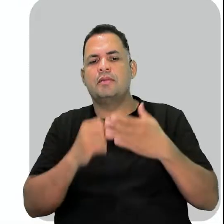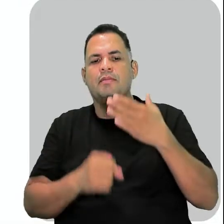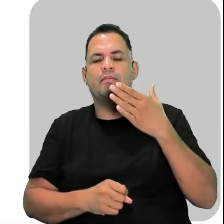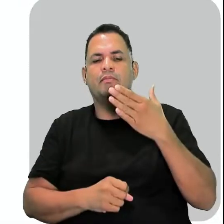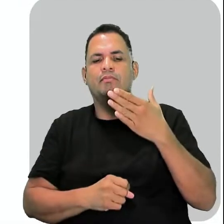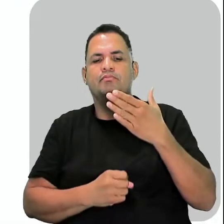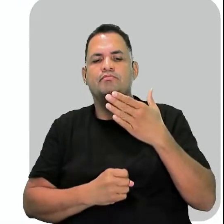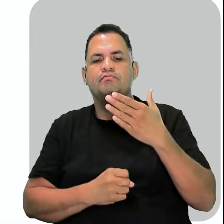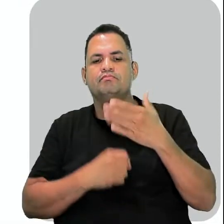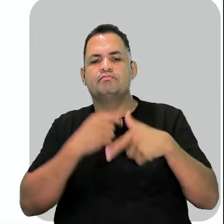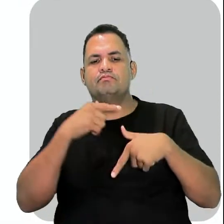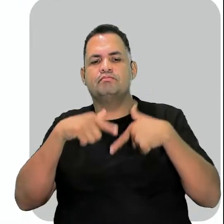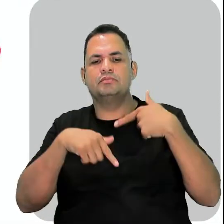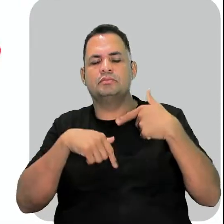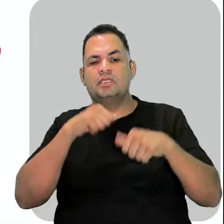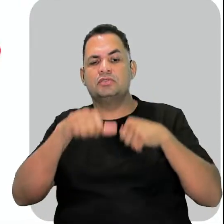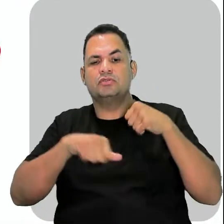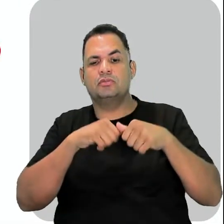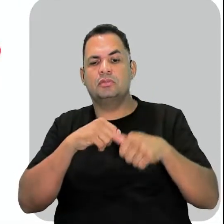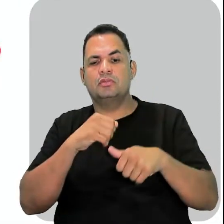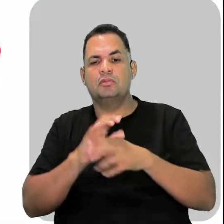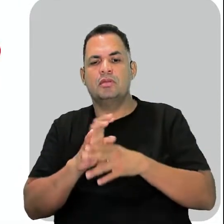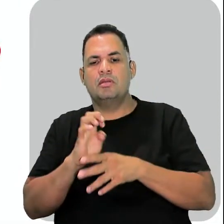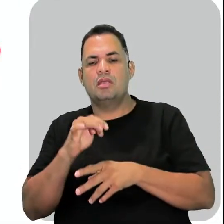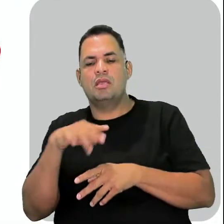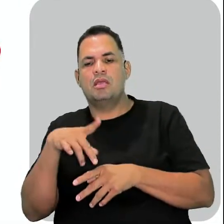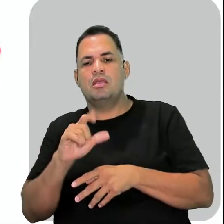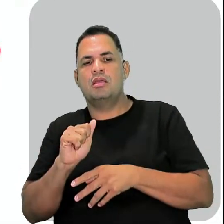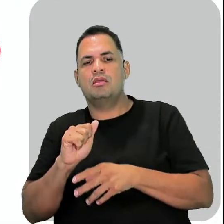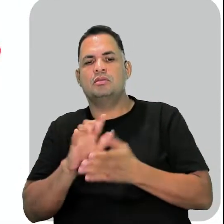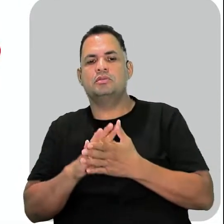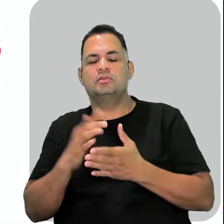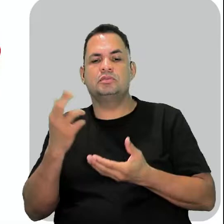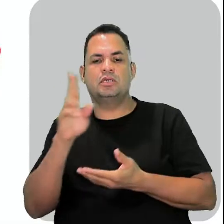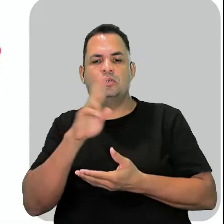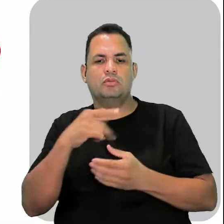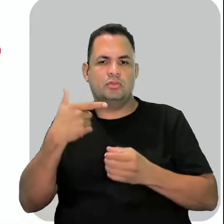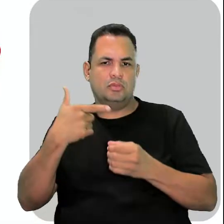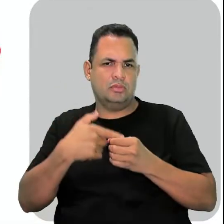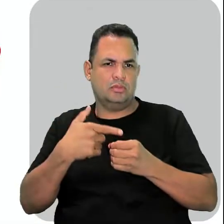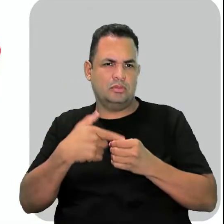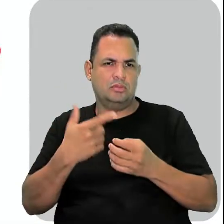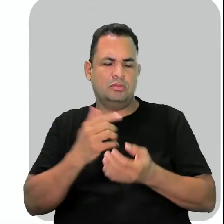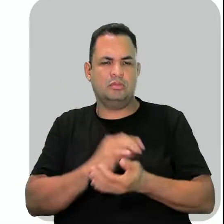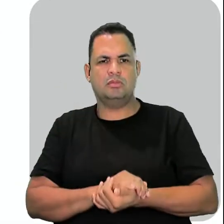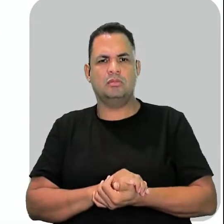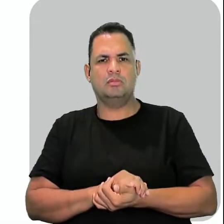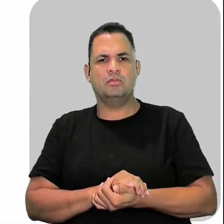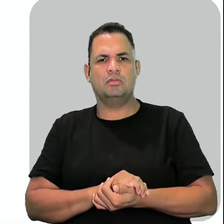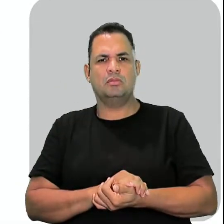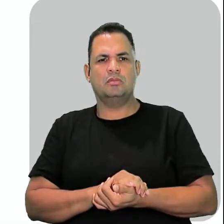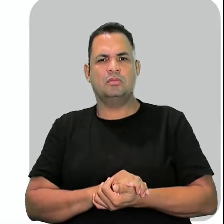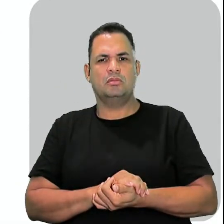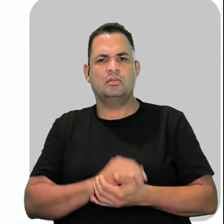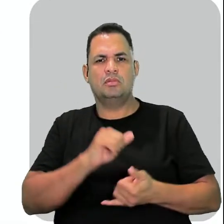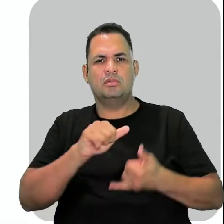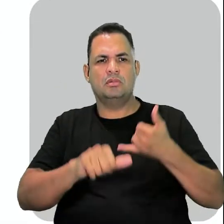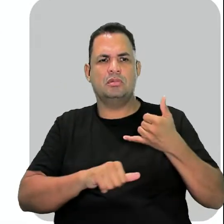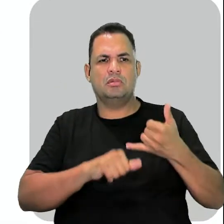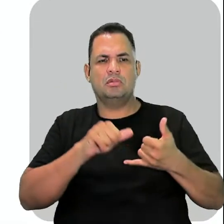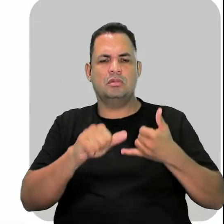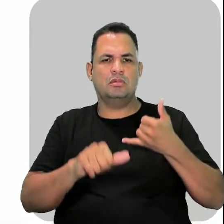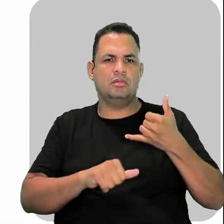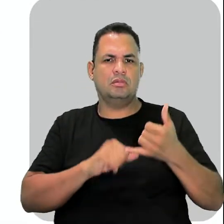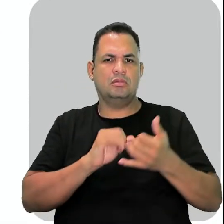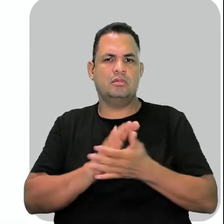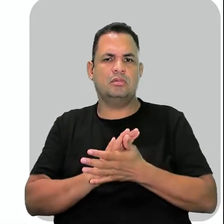carbono e o etanol, que é usado como combustível. As reações nas quais